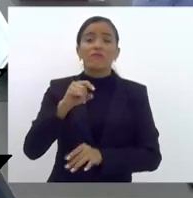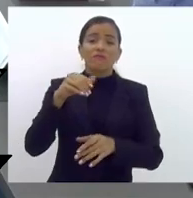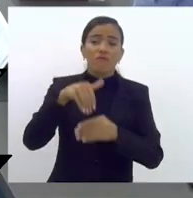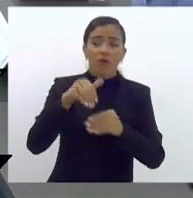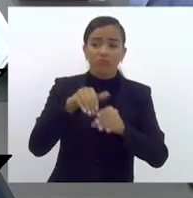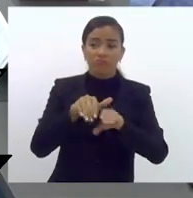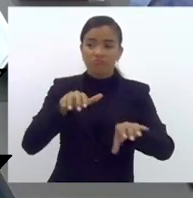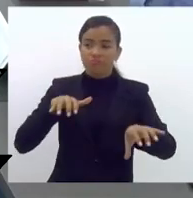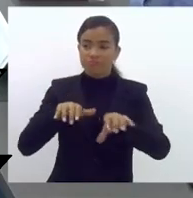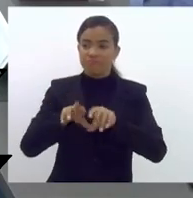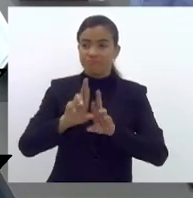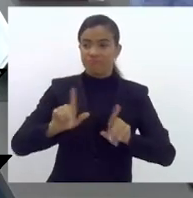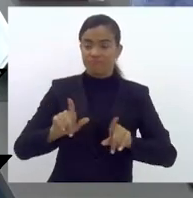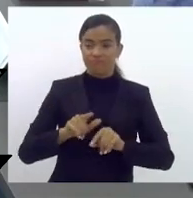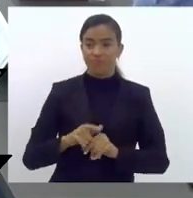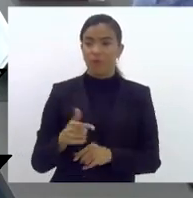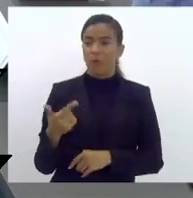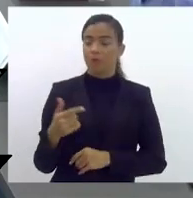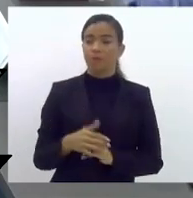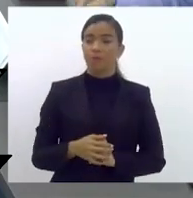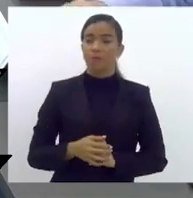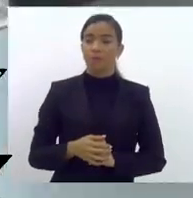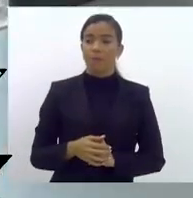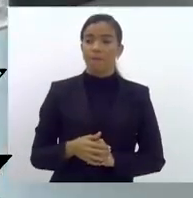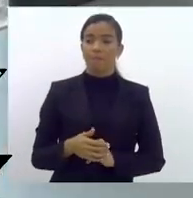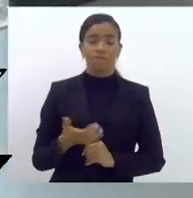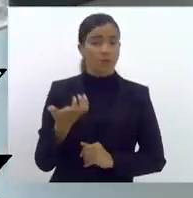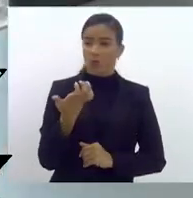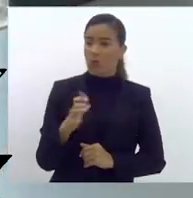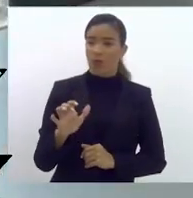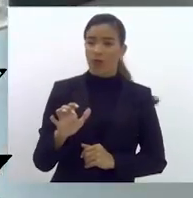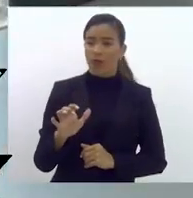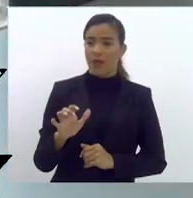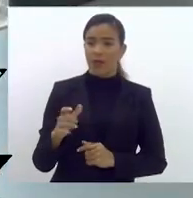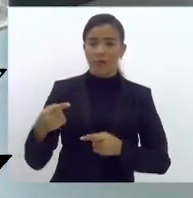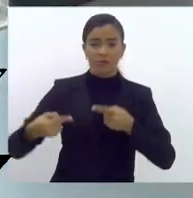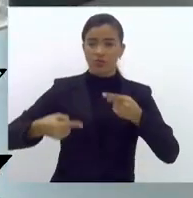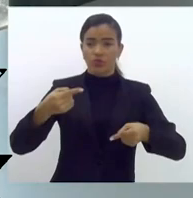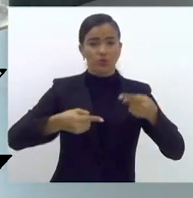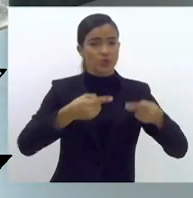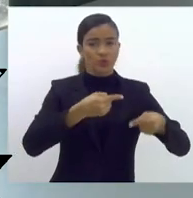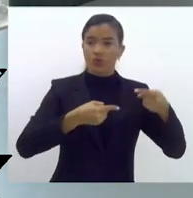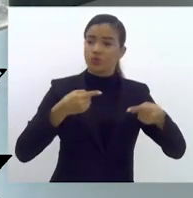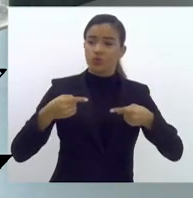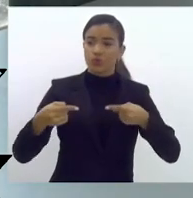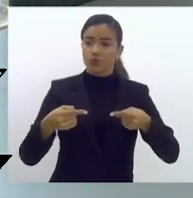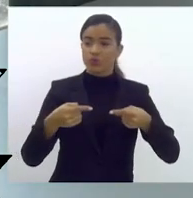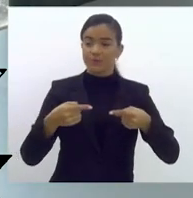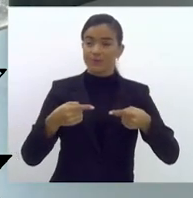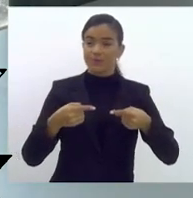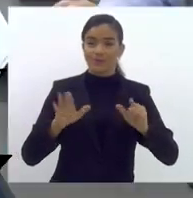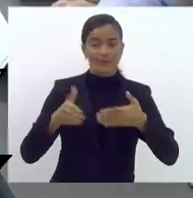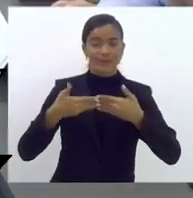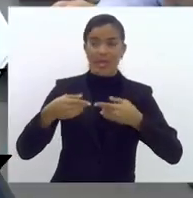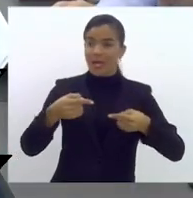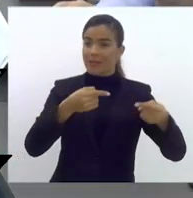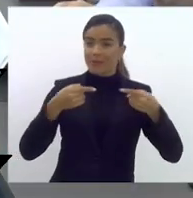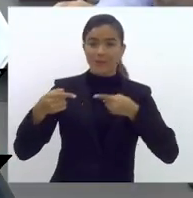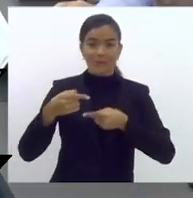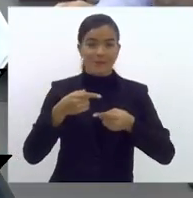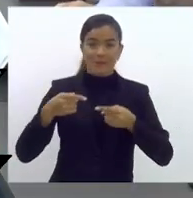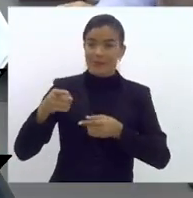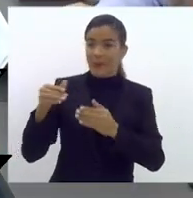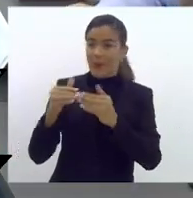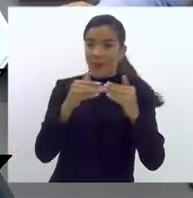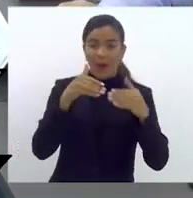podem se manifestar não havendo não havendo quem queira Quem Queira discutir encerrar a discussão se hoje que